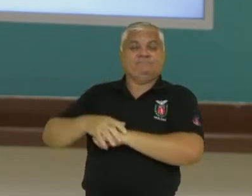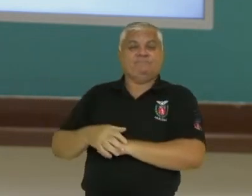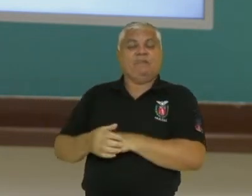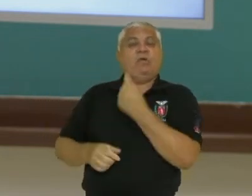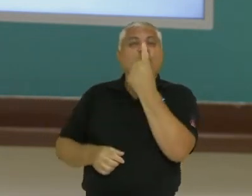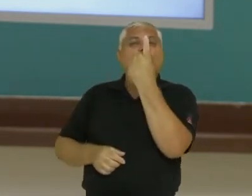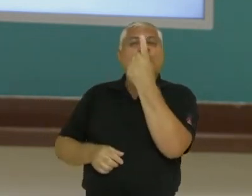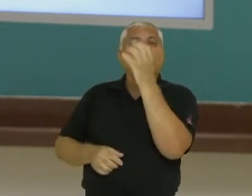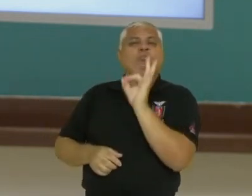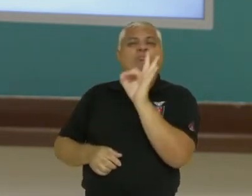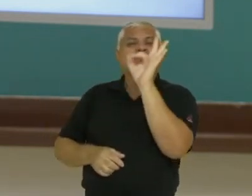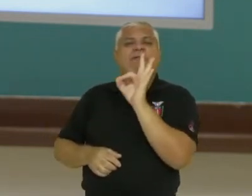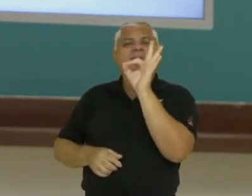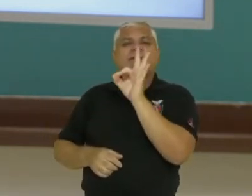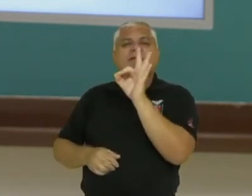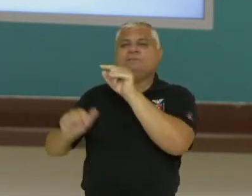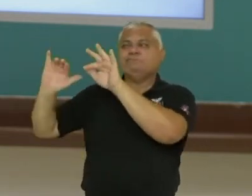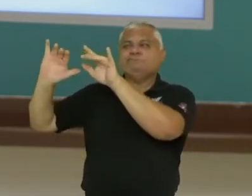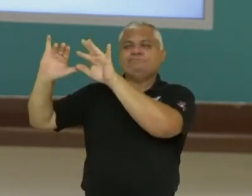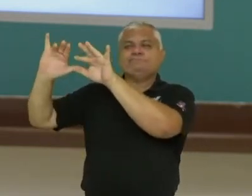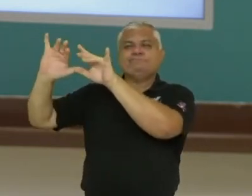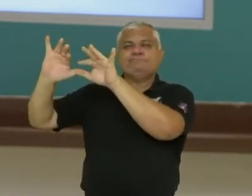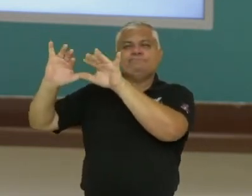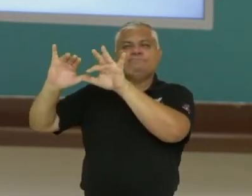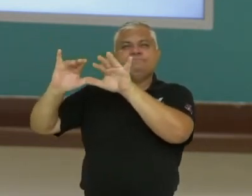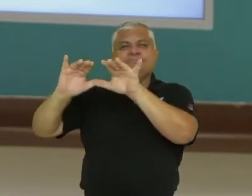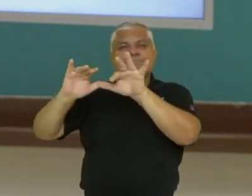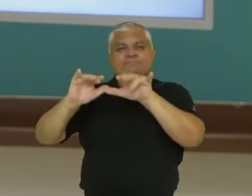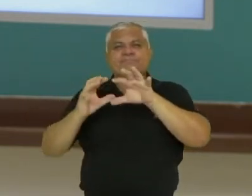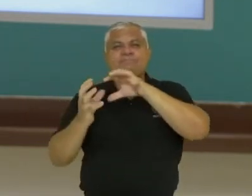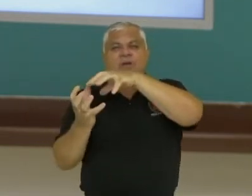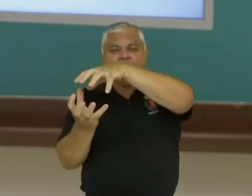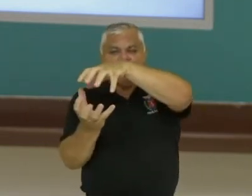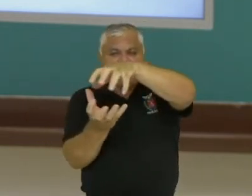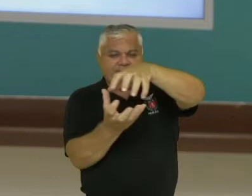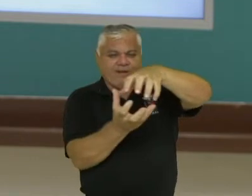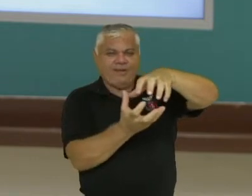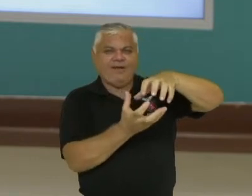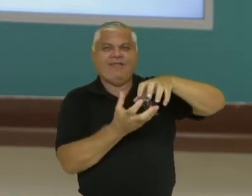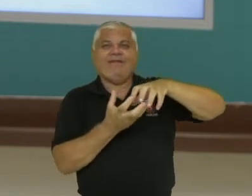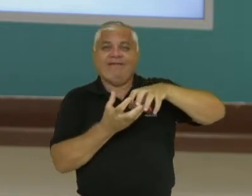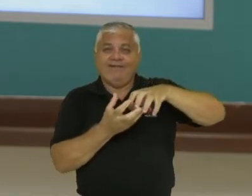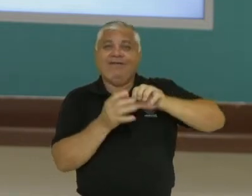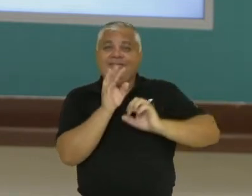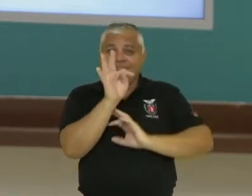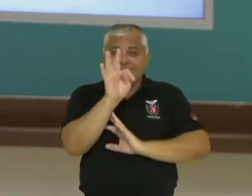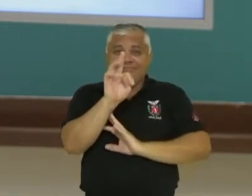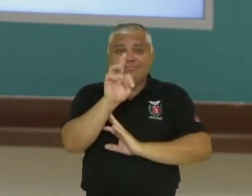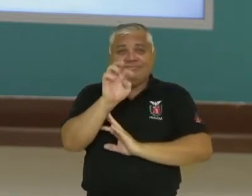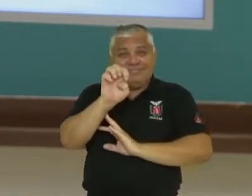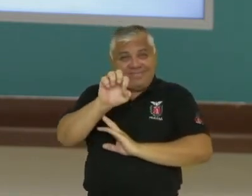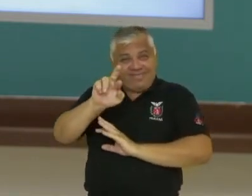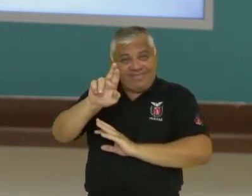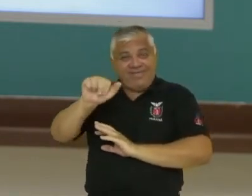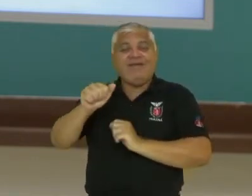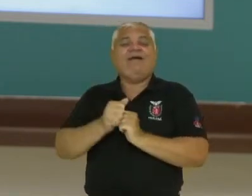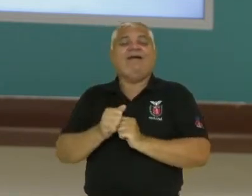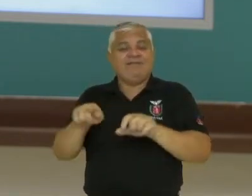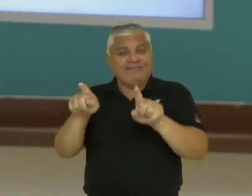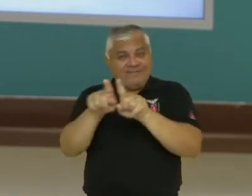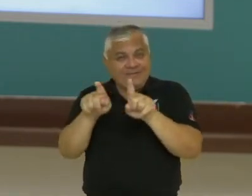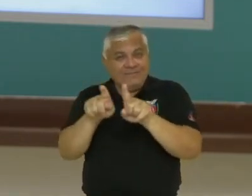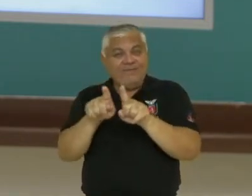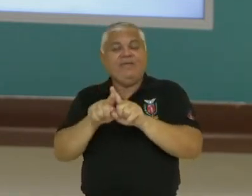1% dessa matéria dessa estrela, originou os planetas, incluindo a Terra, os satélites naturais,